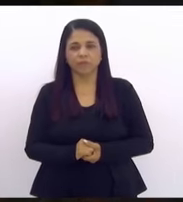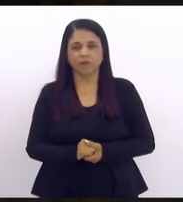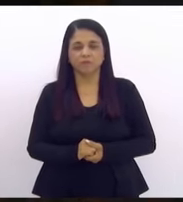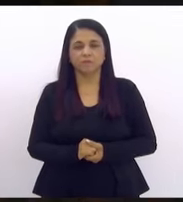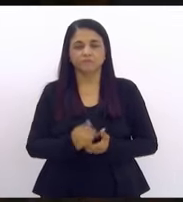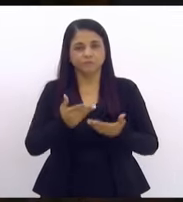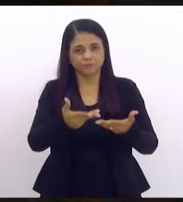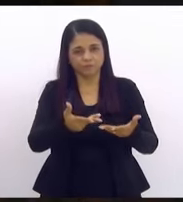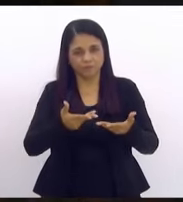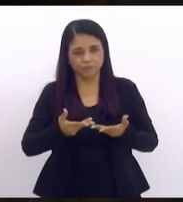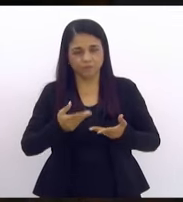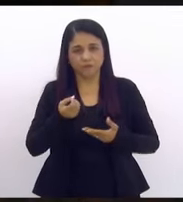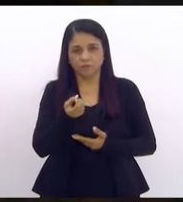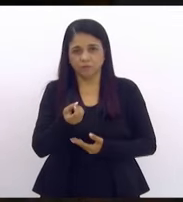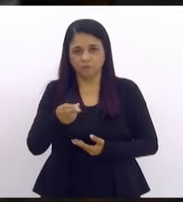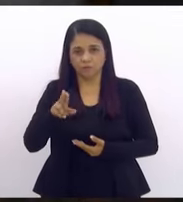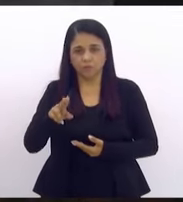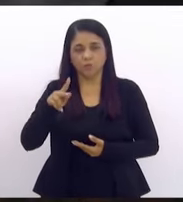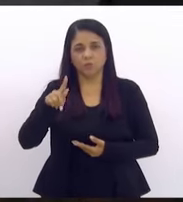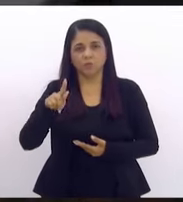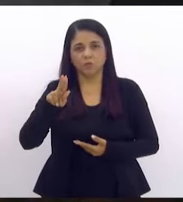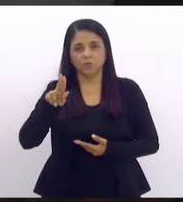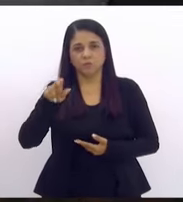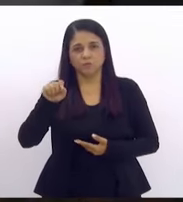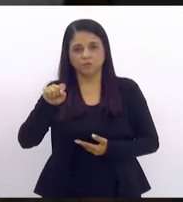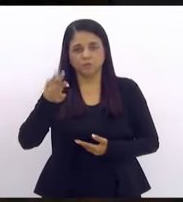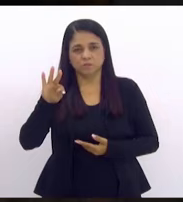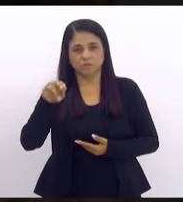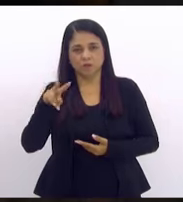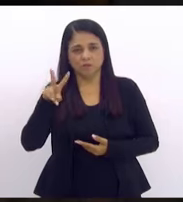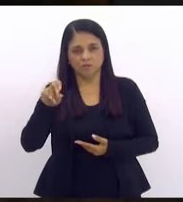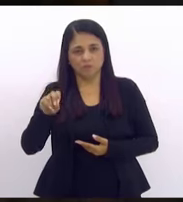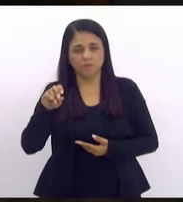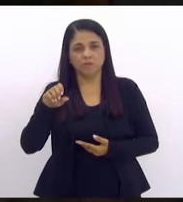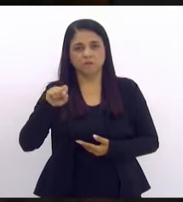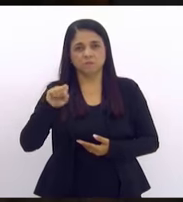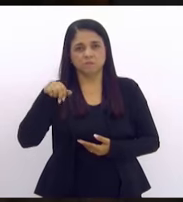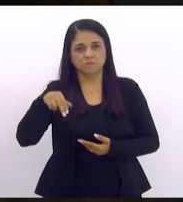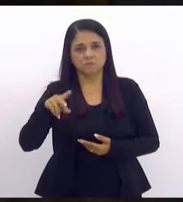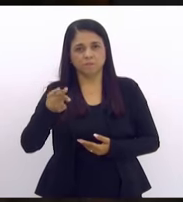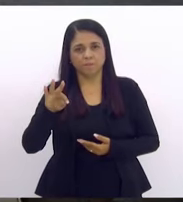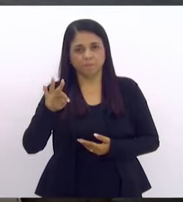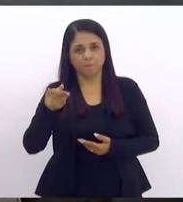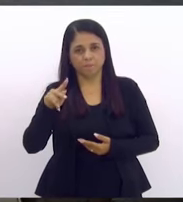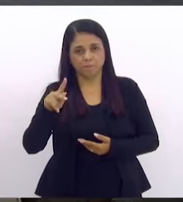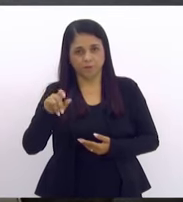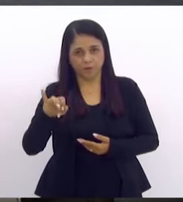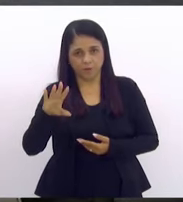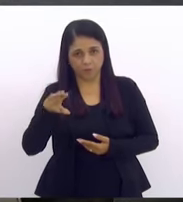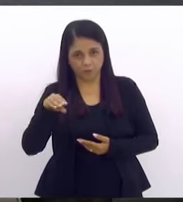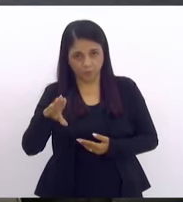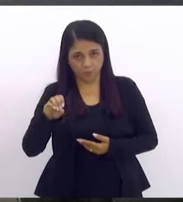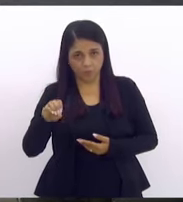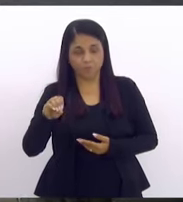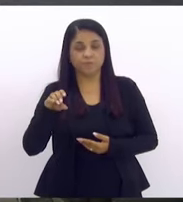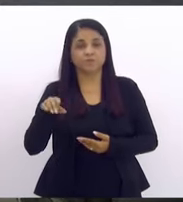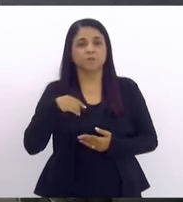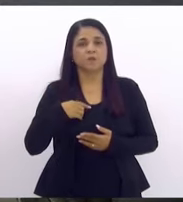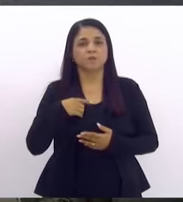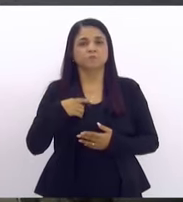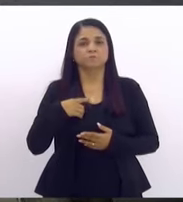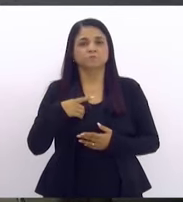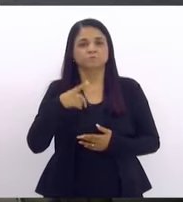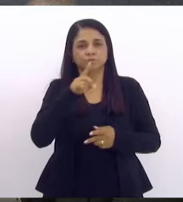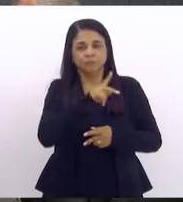convidar o Dr Gustavo Sampaio Teles Ferreira presidente de professor de direito